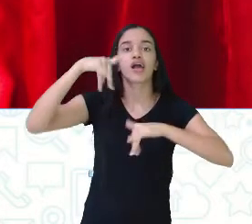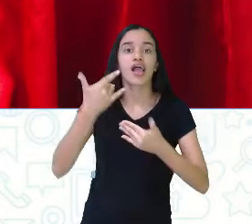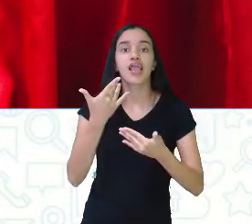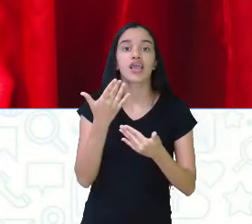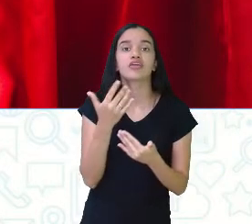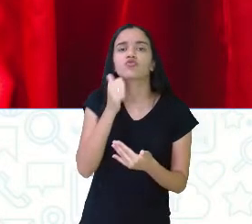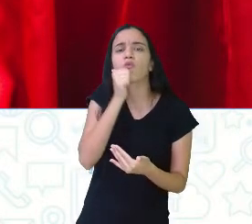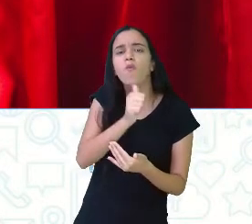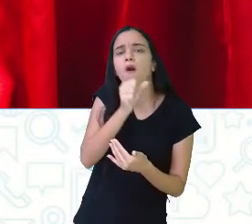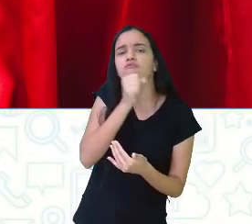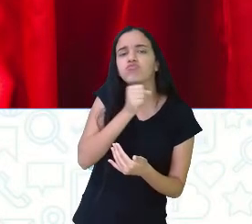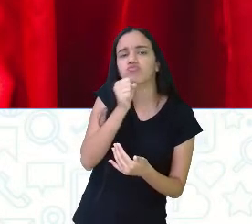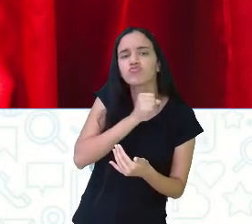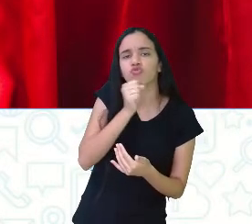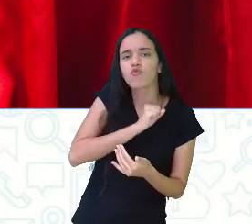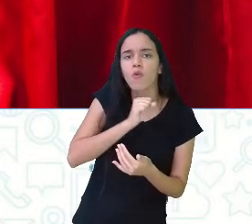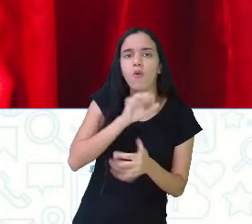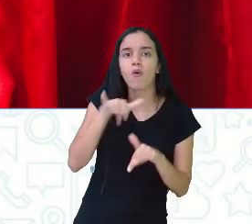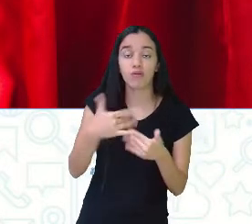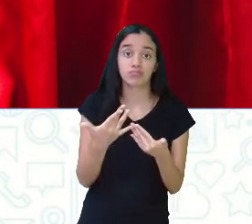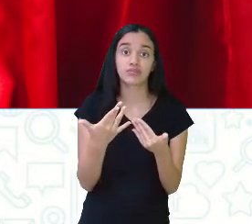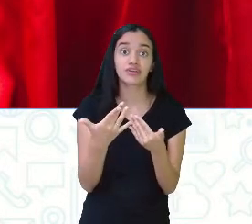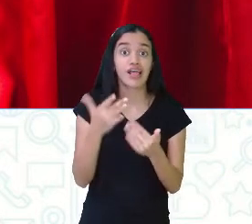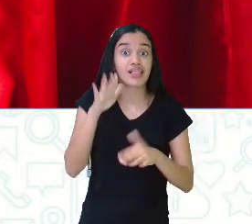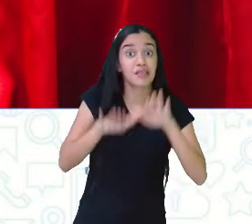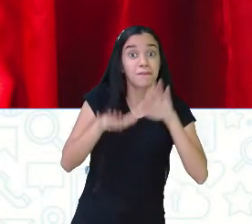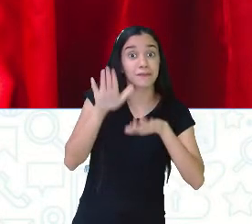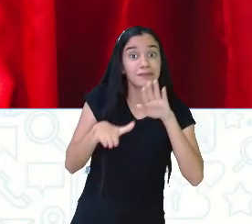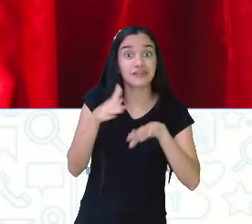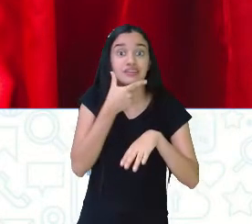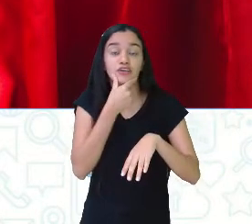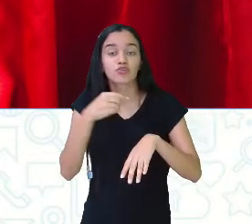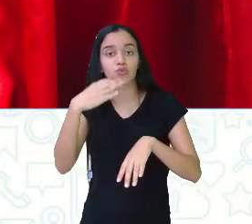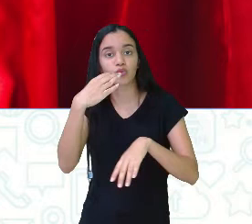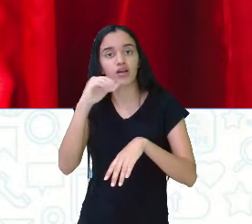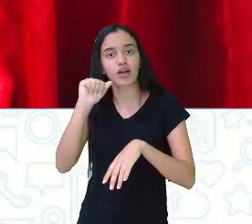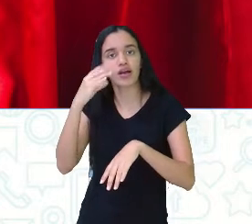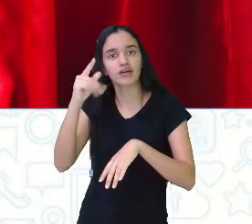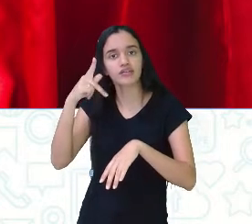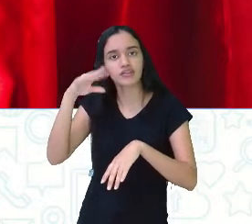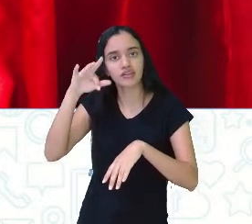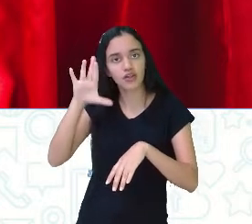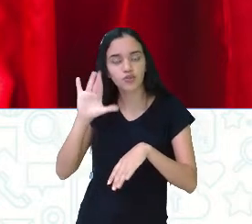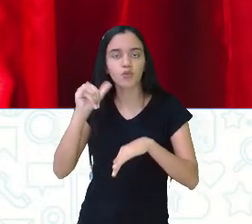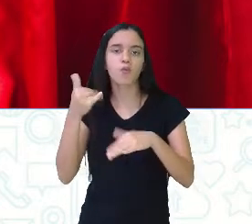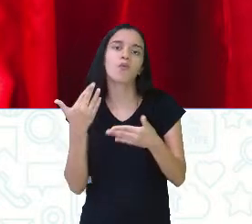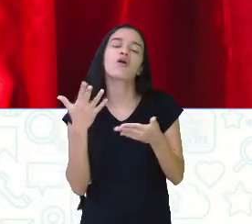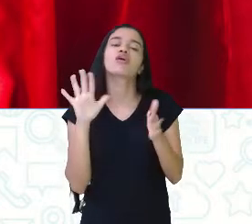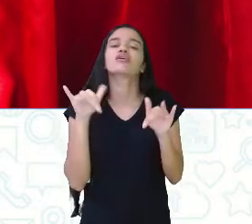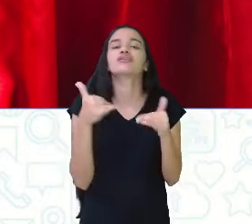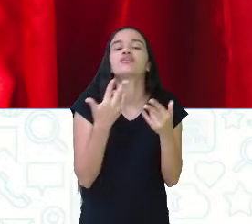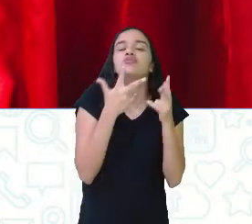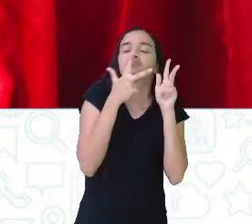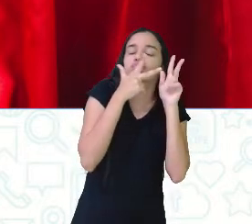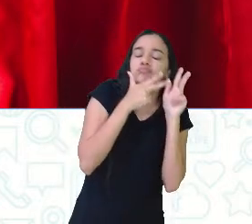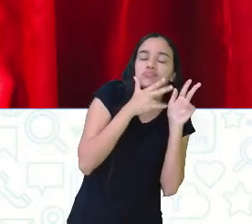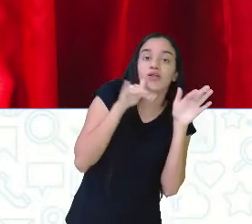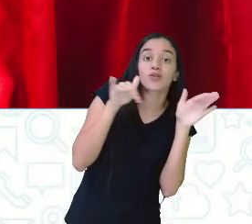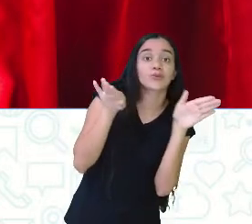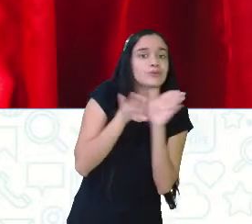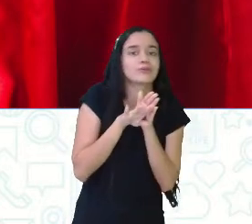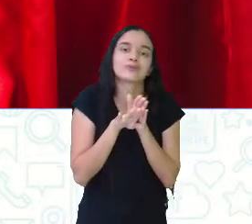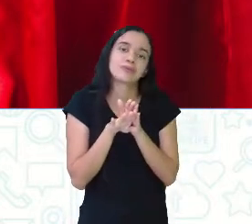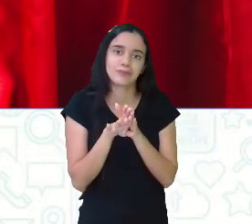capuz vermelho. Tudo dependia do caçador. Por causa de um cochilo, ele não chegou a